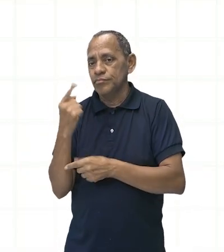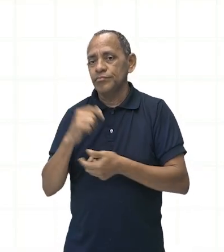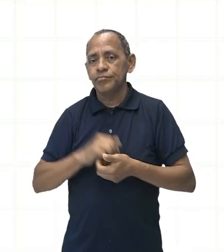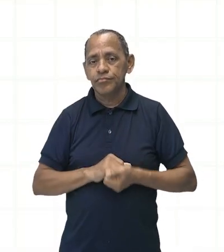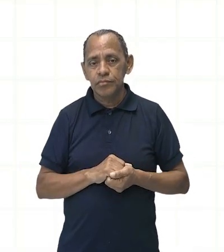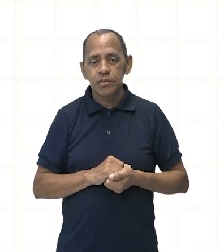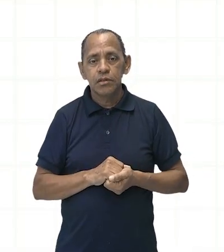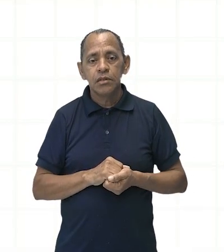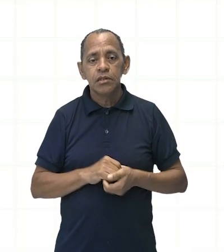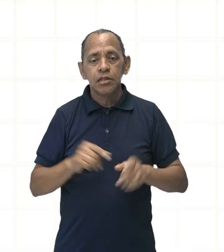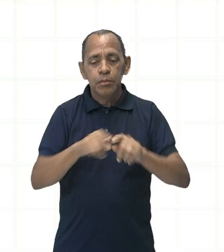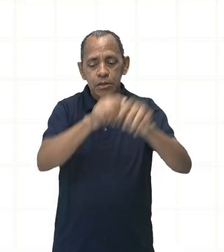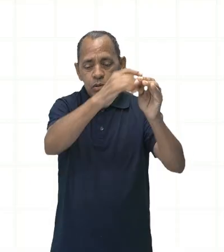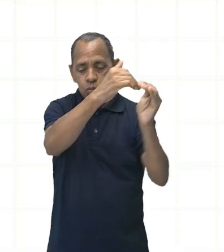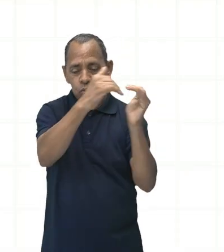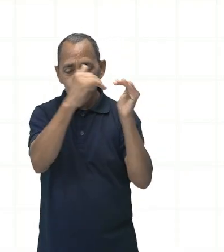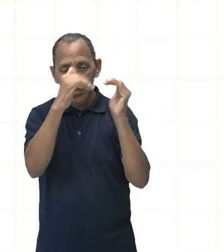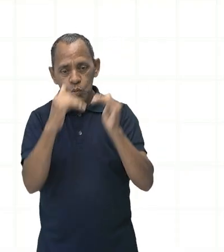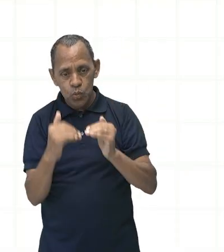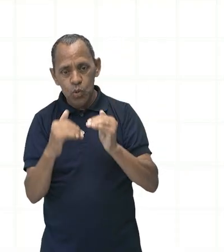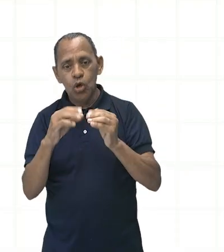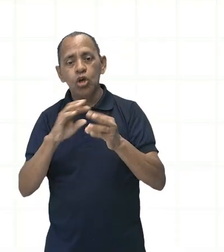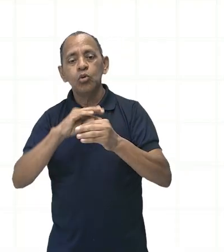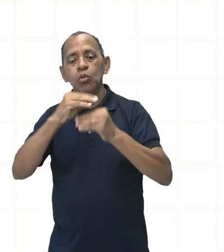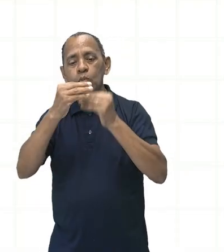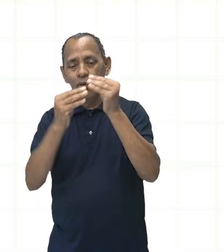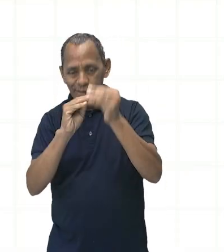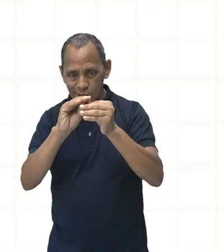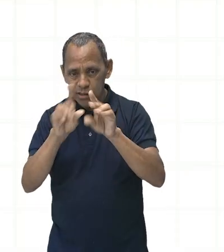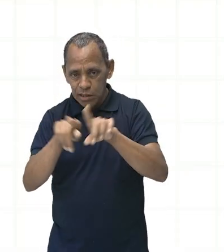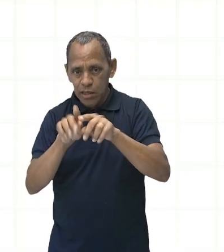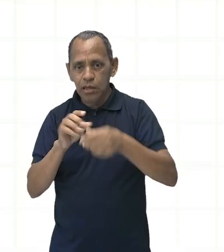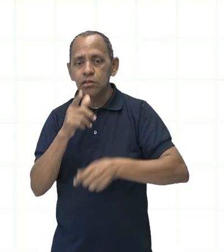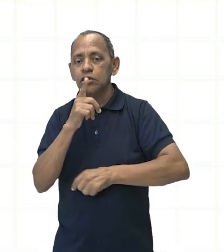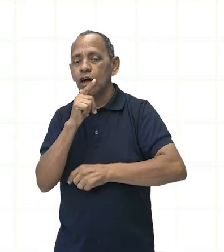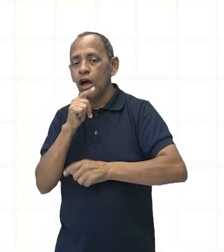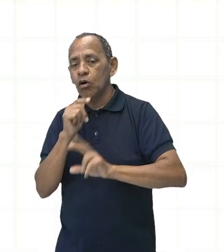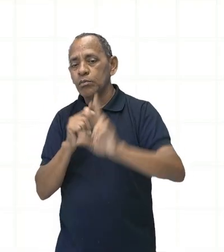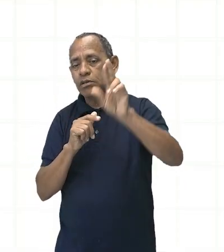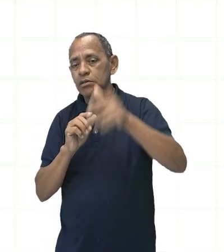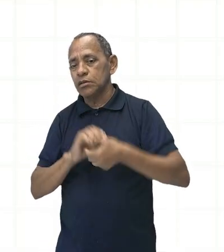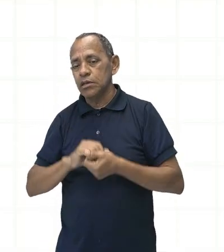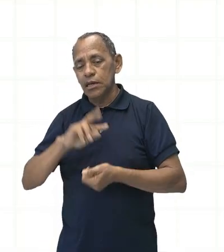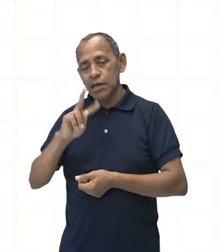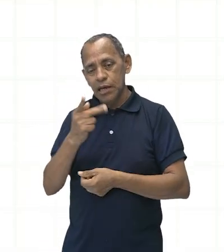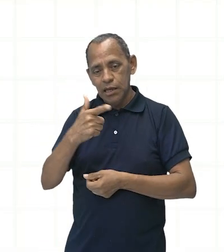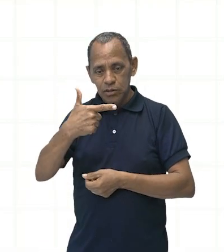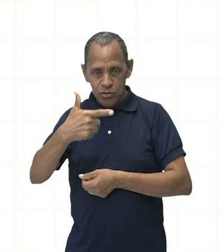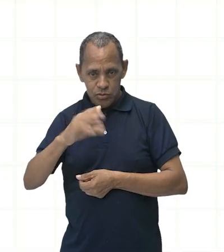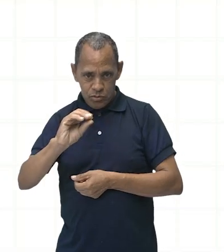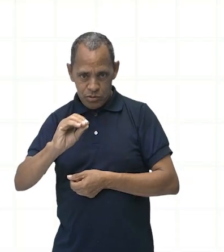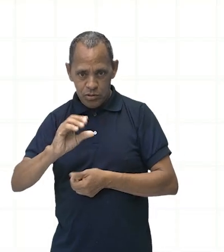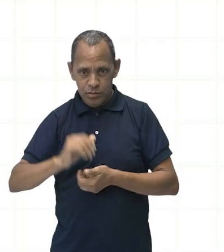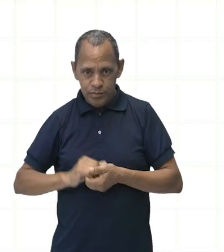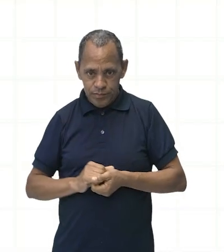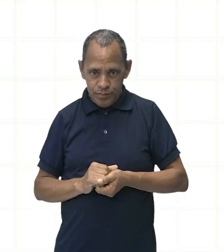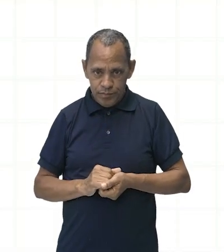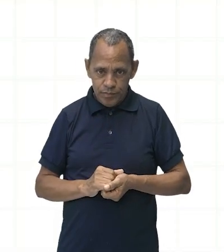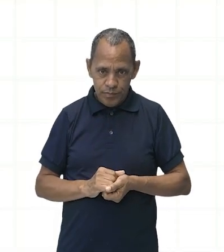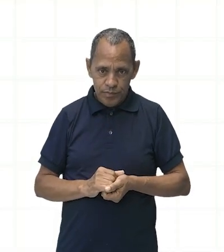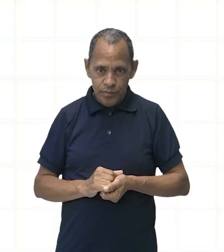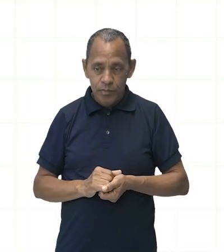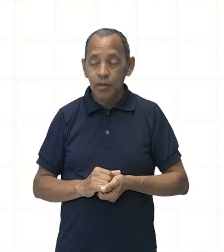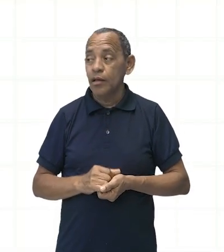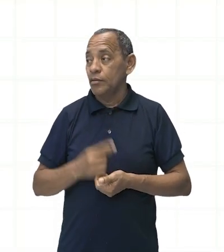nós temos como subproduto uma molécula de água representada aqui, que é o H2O. Então, é assim que